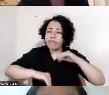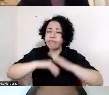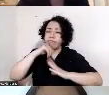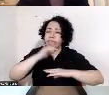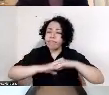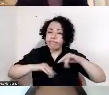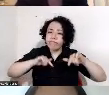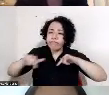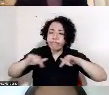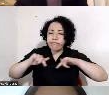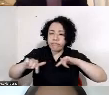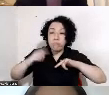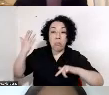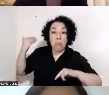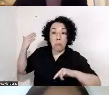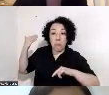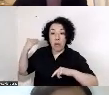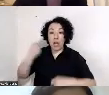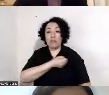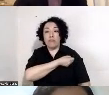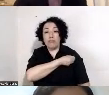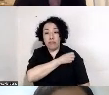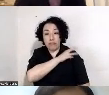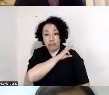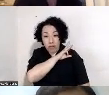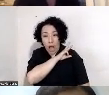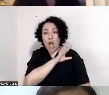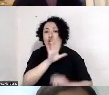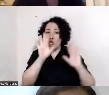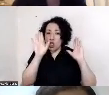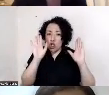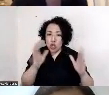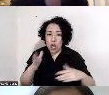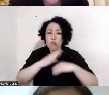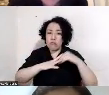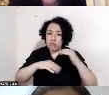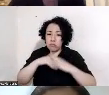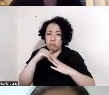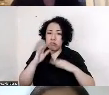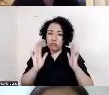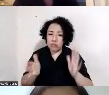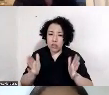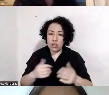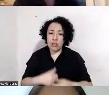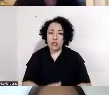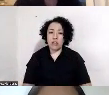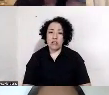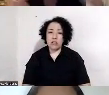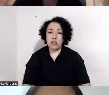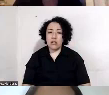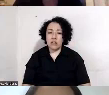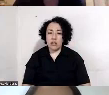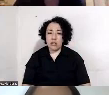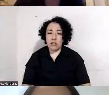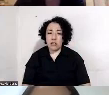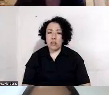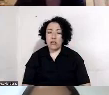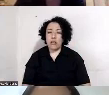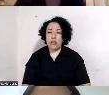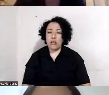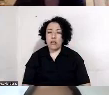na escola, no ensino médio. In many cases, they were formally identified as part of the